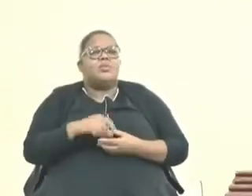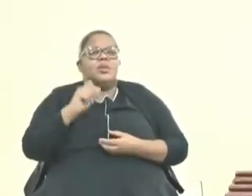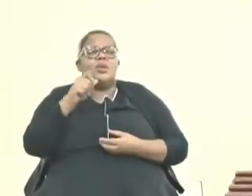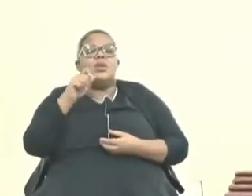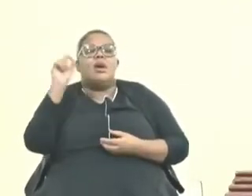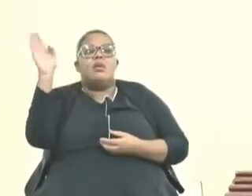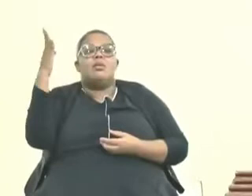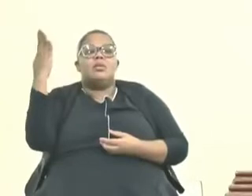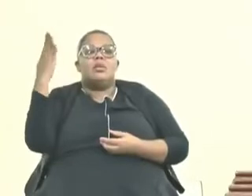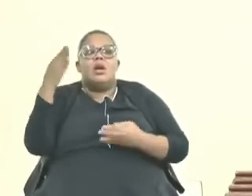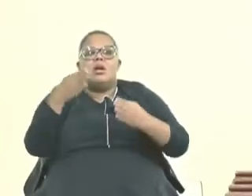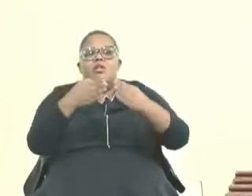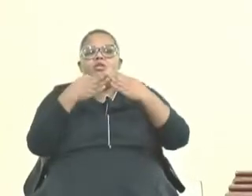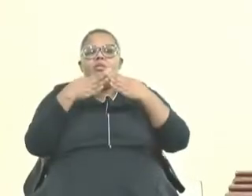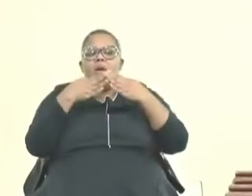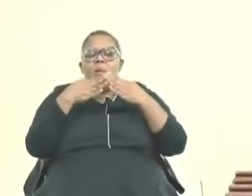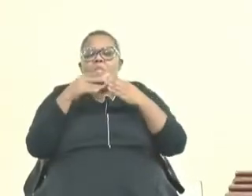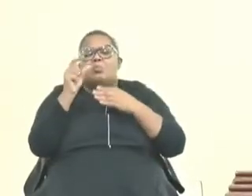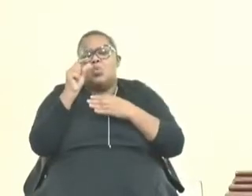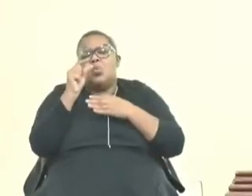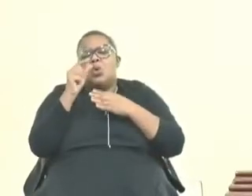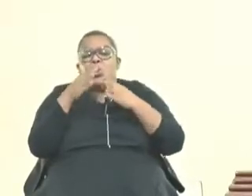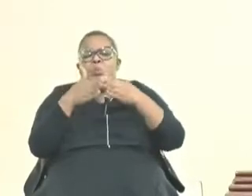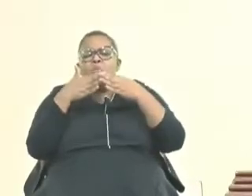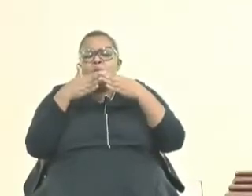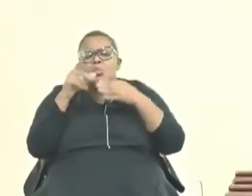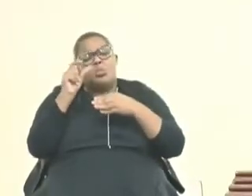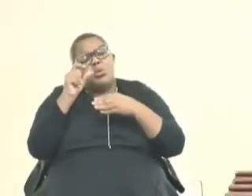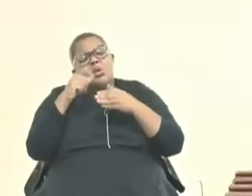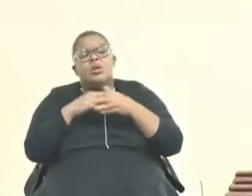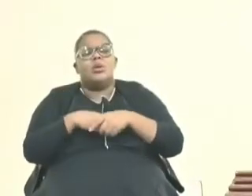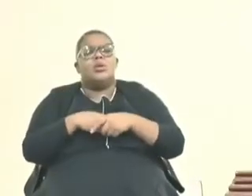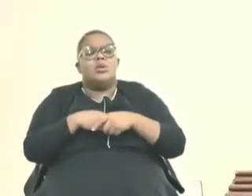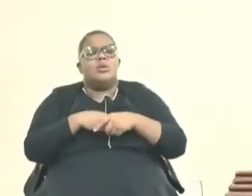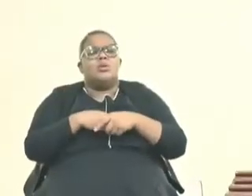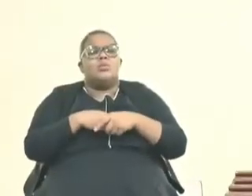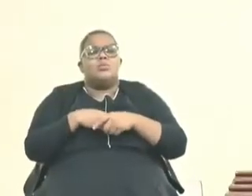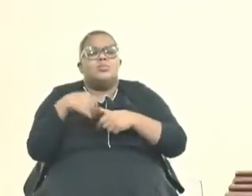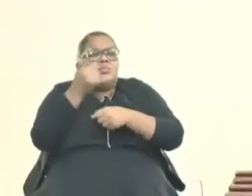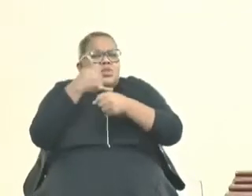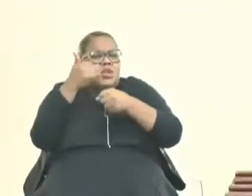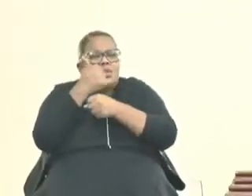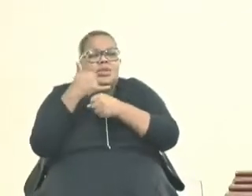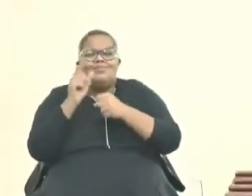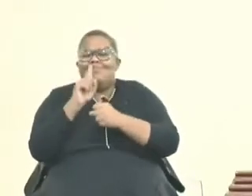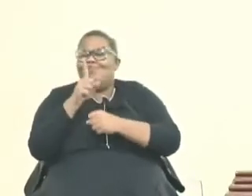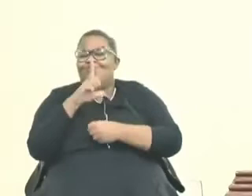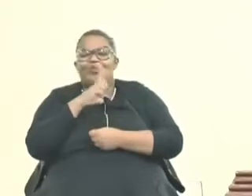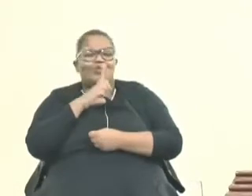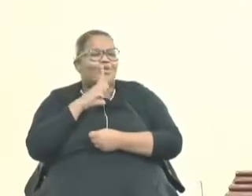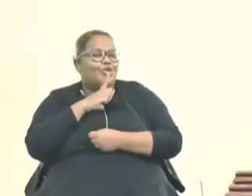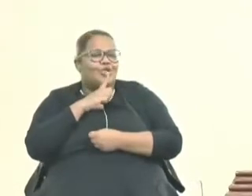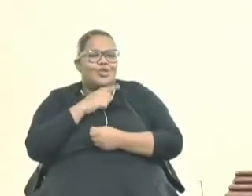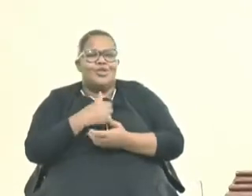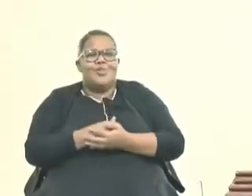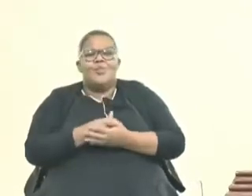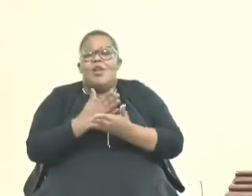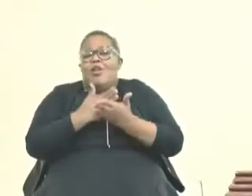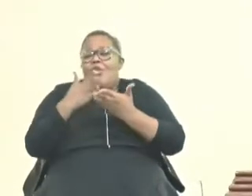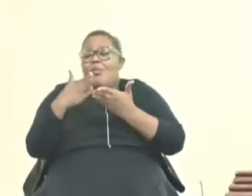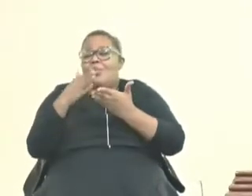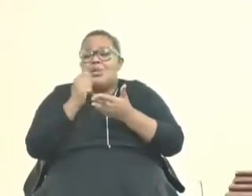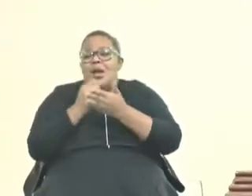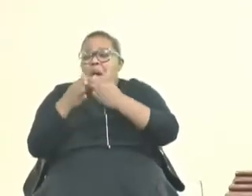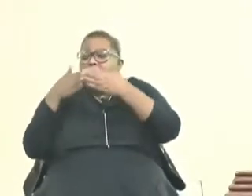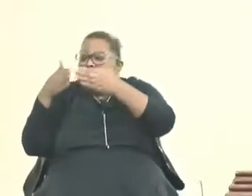aconteceu elas viram que tinham muito pouco azeite e não eu cobro pegar até onde eu tinha que chegar e elas começaram a pedir